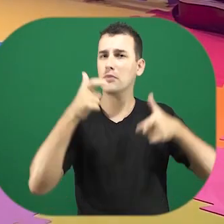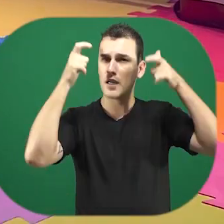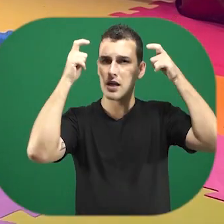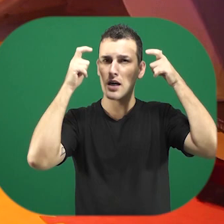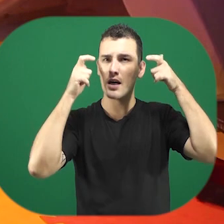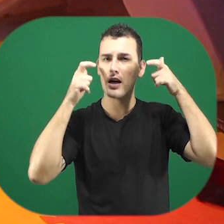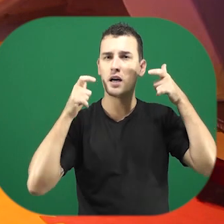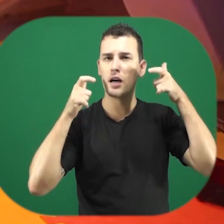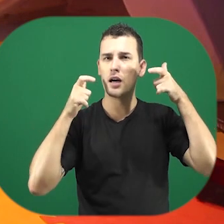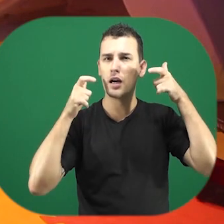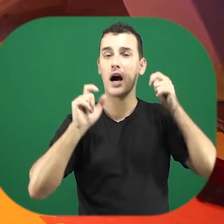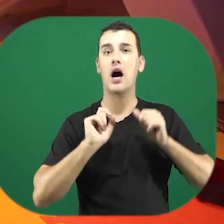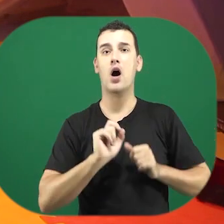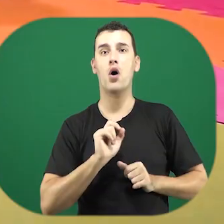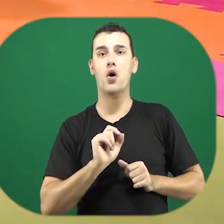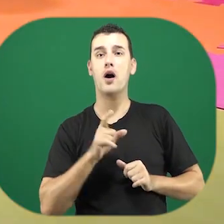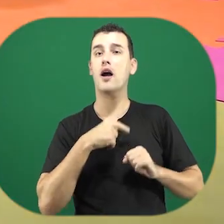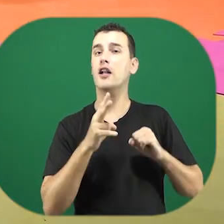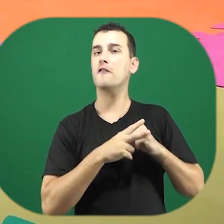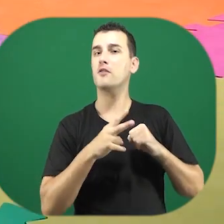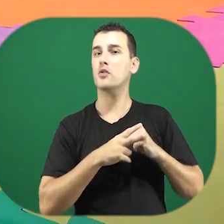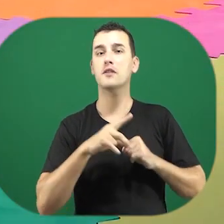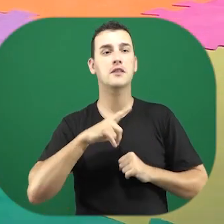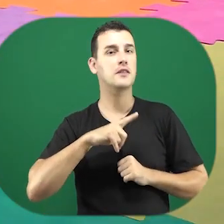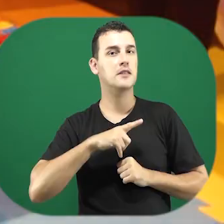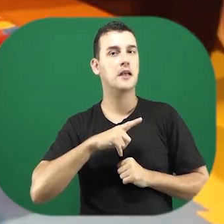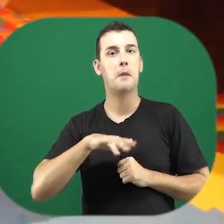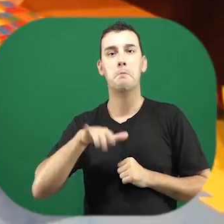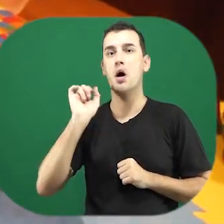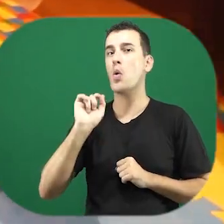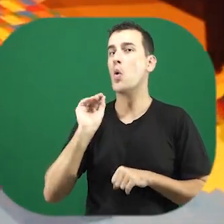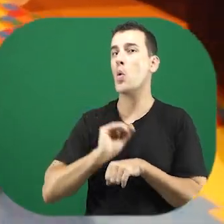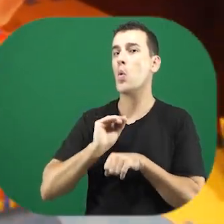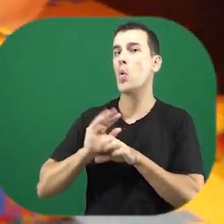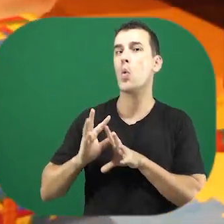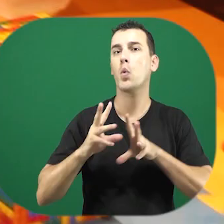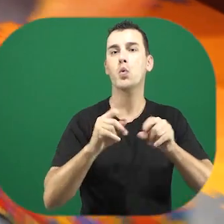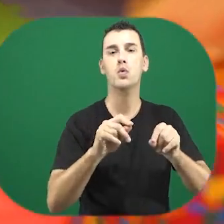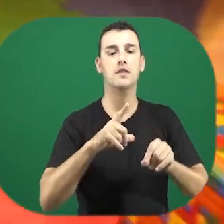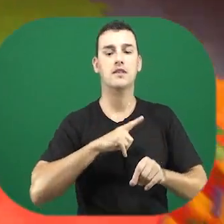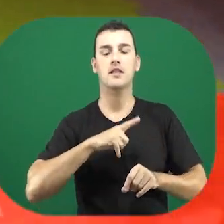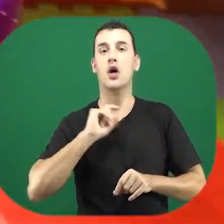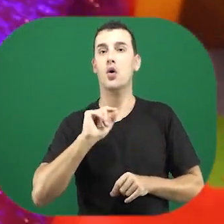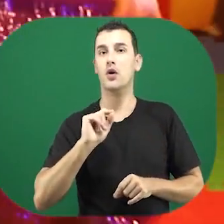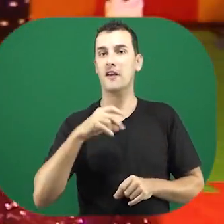O rei do mar! O rei era viúvo e tinha uma mãe que cuidava de tudo. E também tinha 6